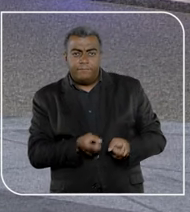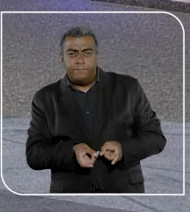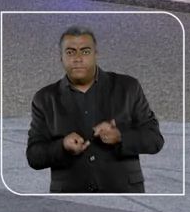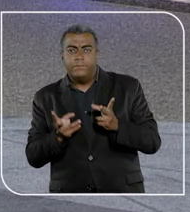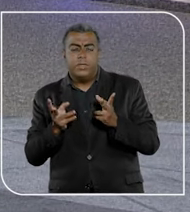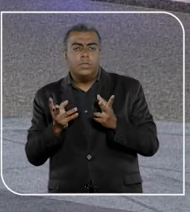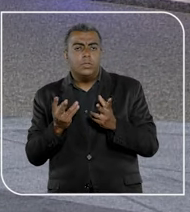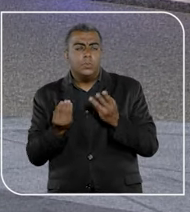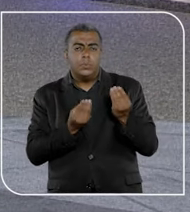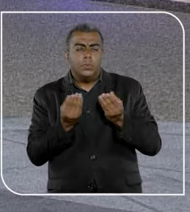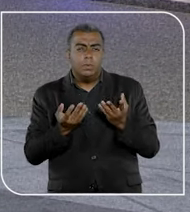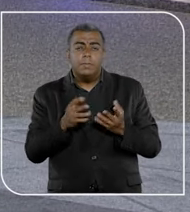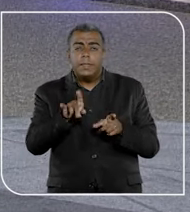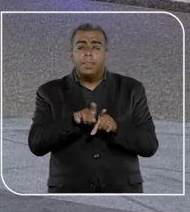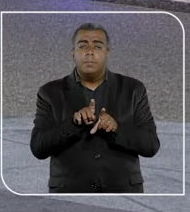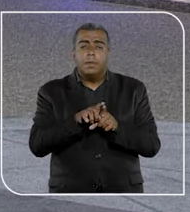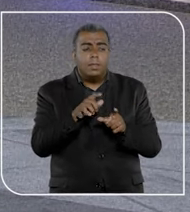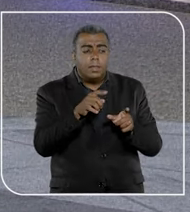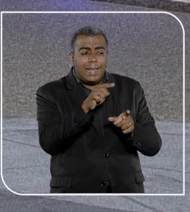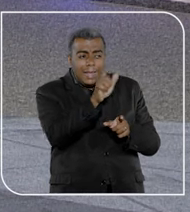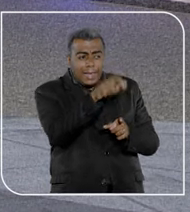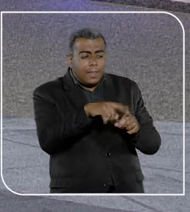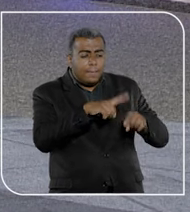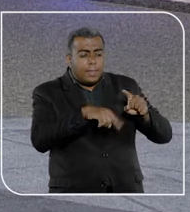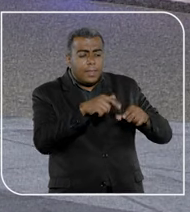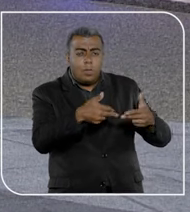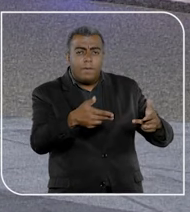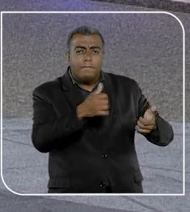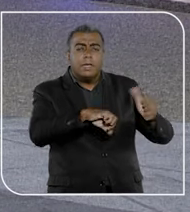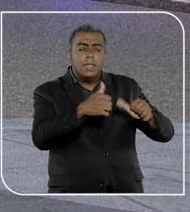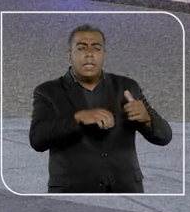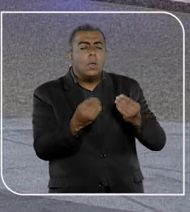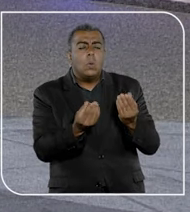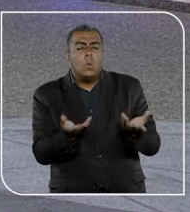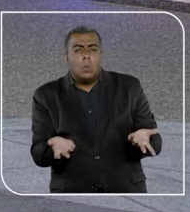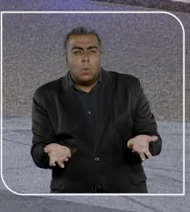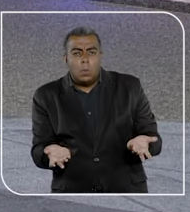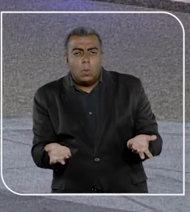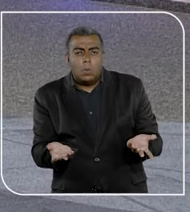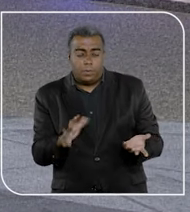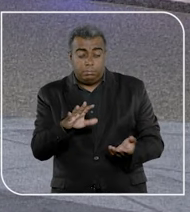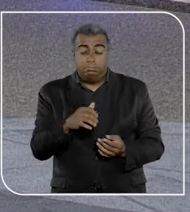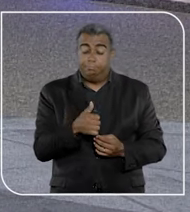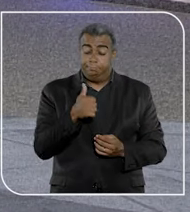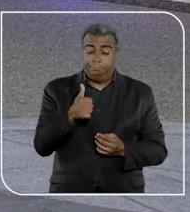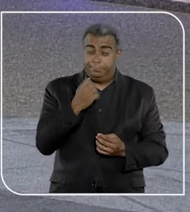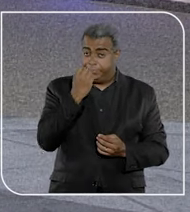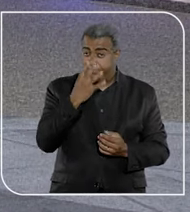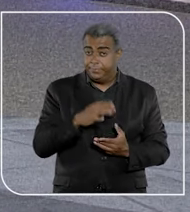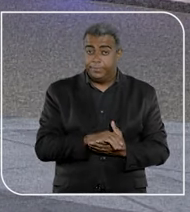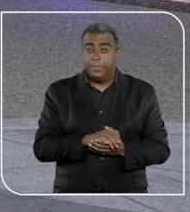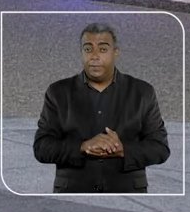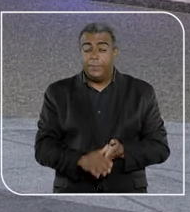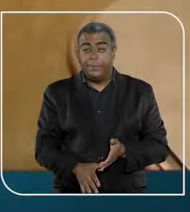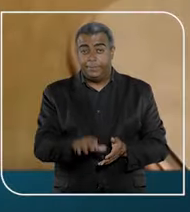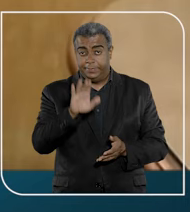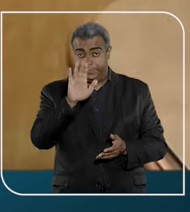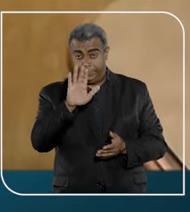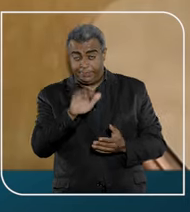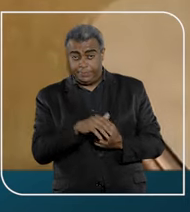possa ser penhorado e como é que se avalia esse tipo de bem, né, que será penhorado. Perfeito.